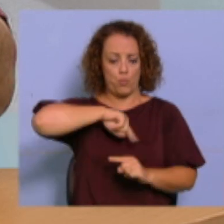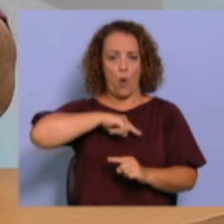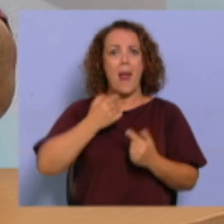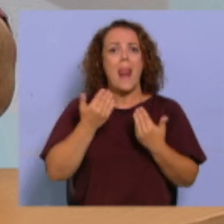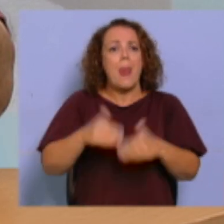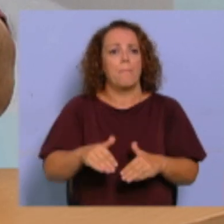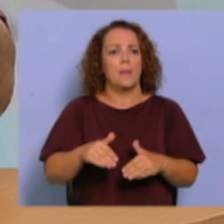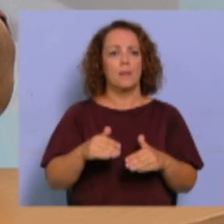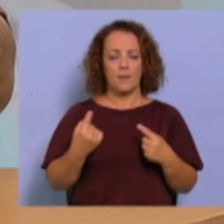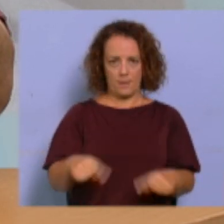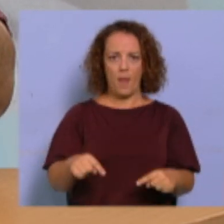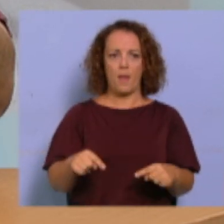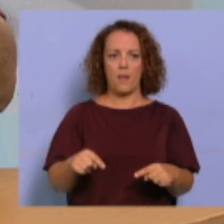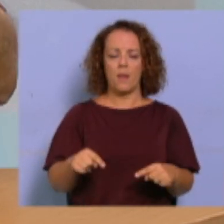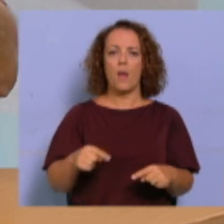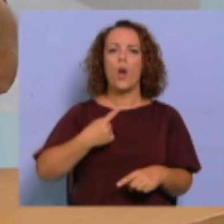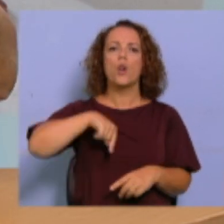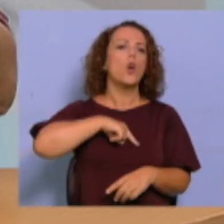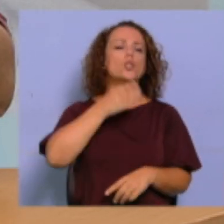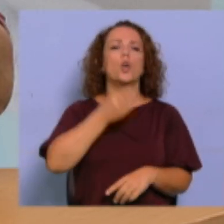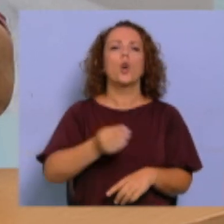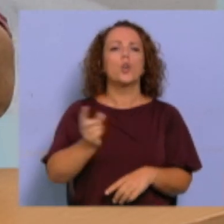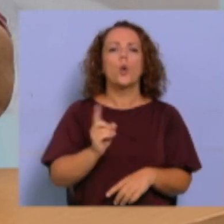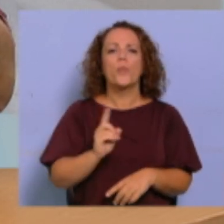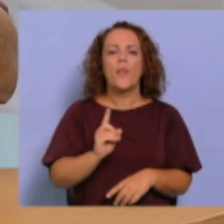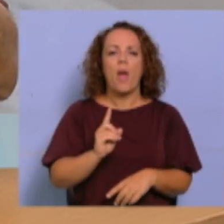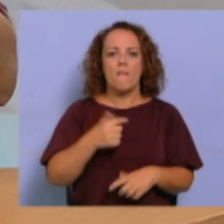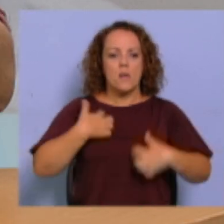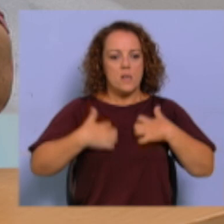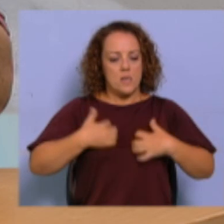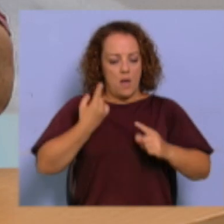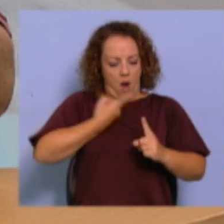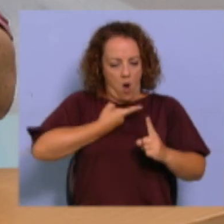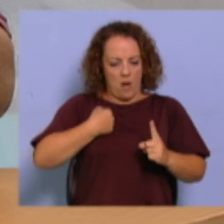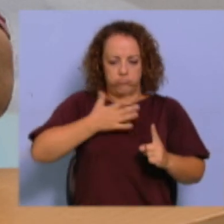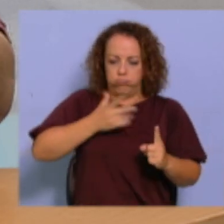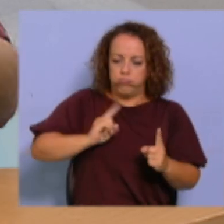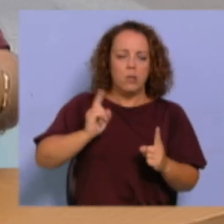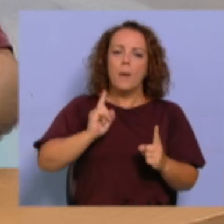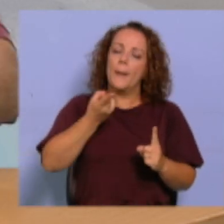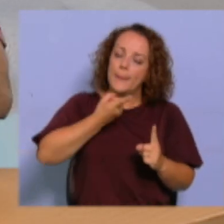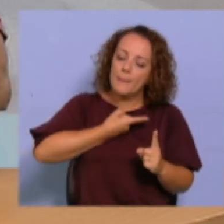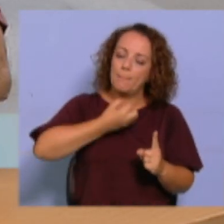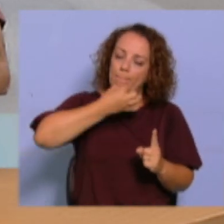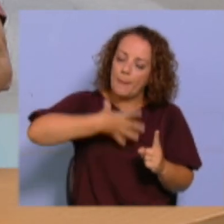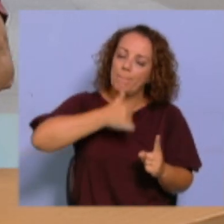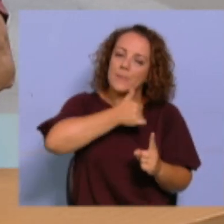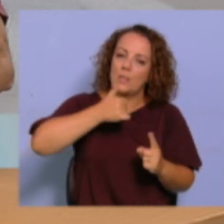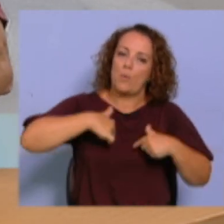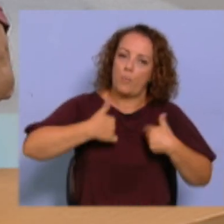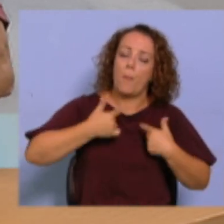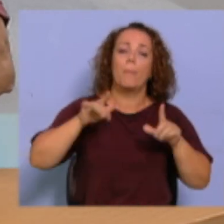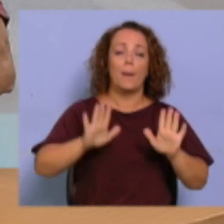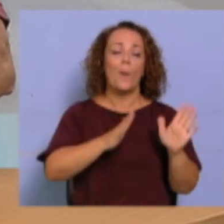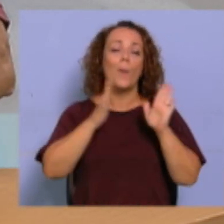devemos exasperar-nos por aquilo que somos, devemos nos aceitar como somos, ter paciência connosco mesmos. Mas também, como dizia esse grande